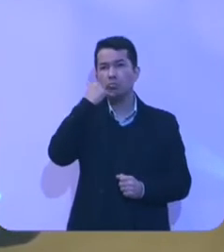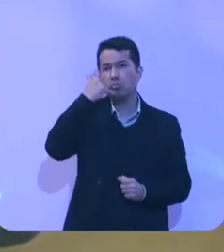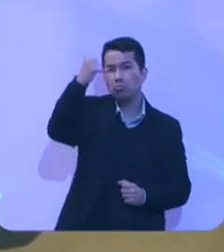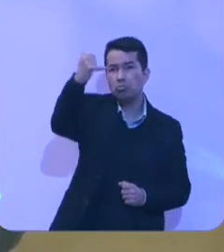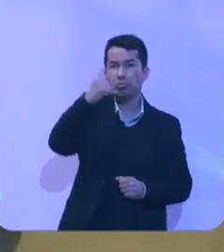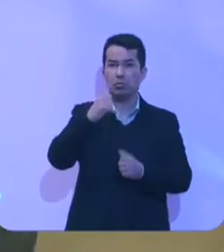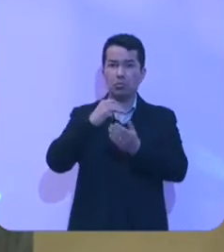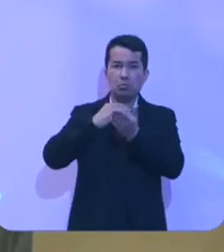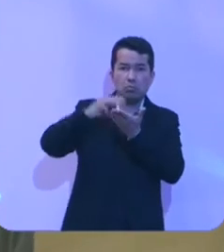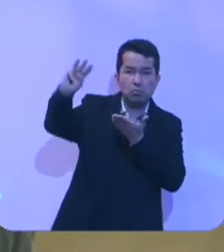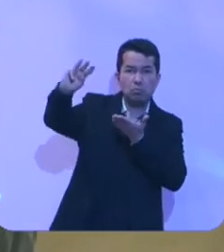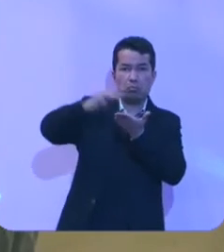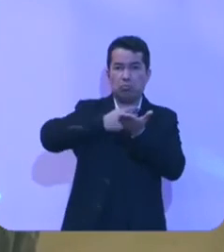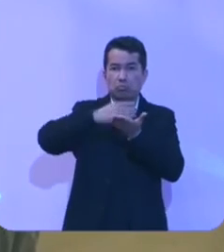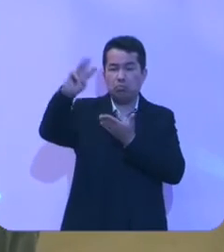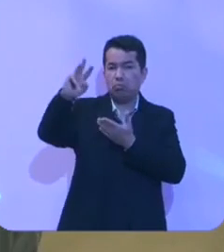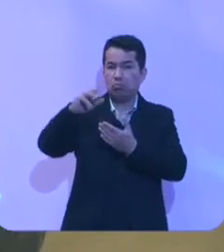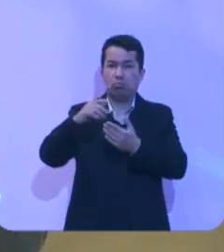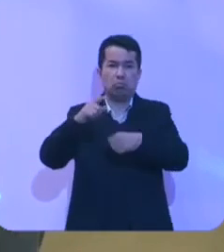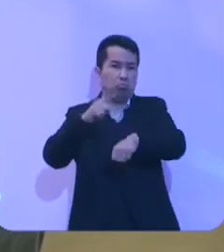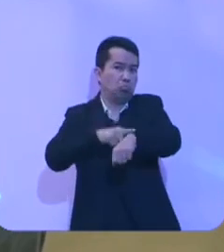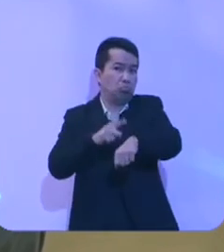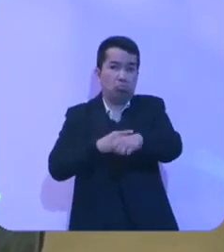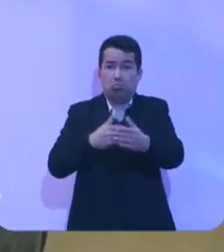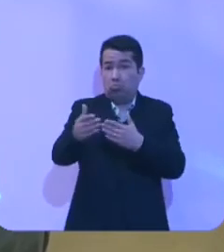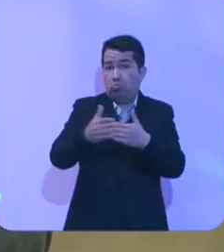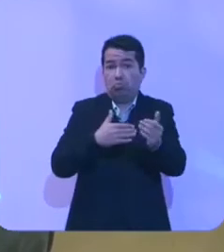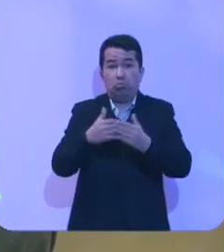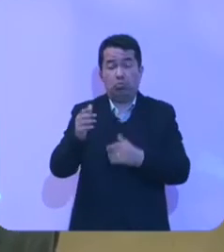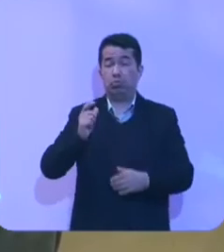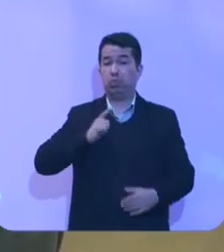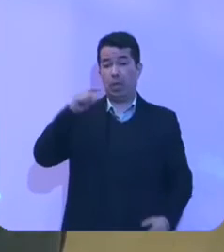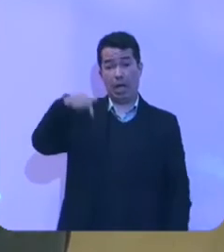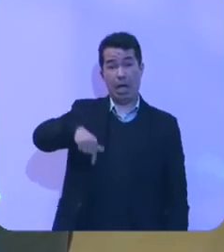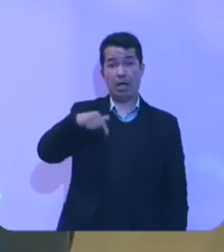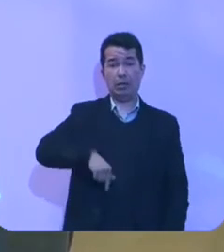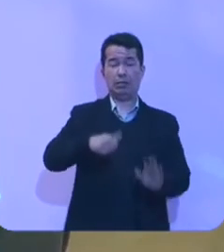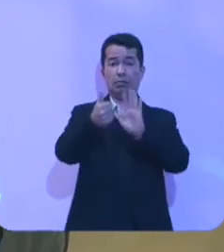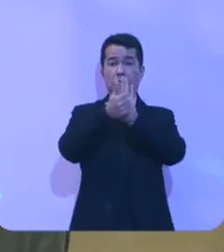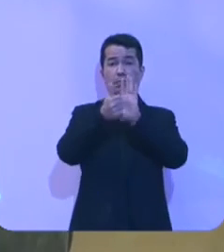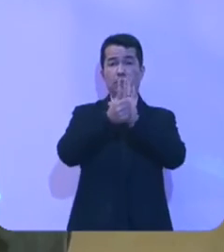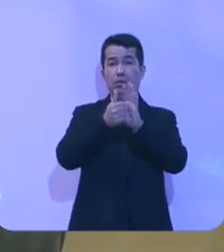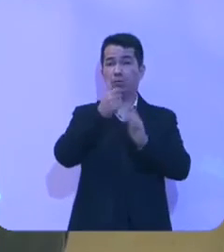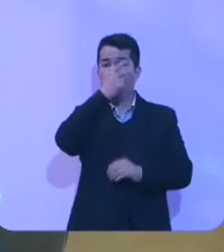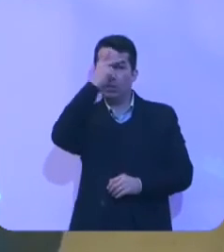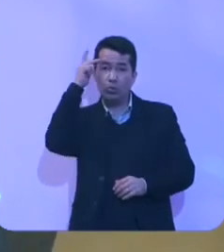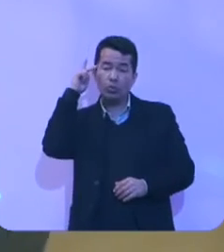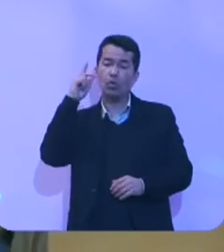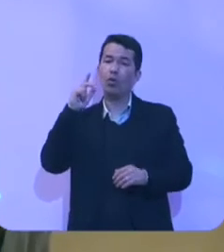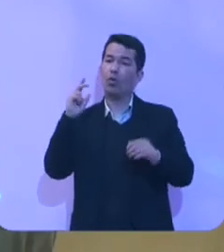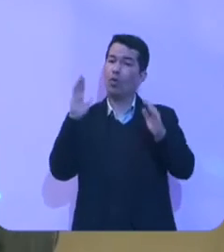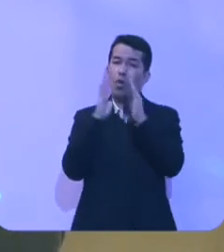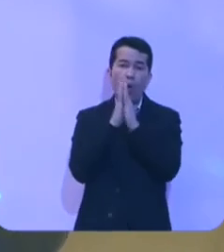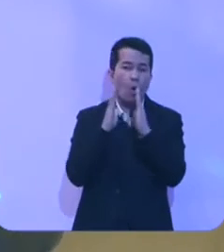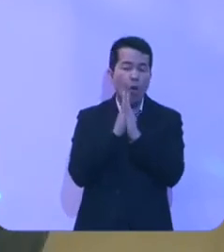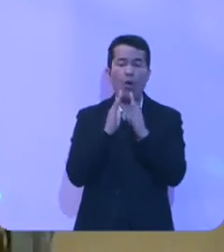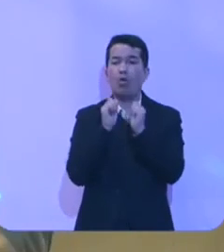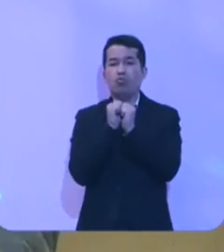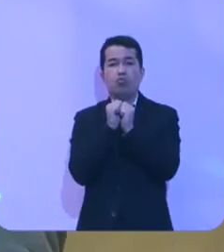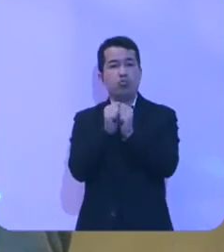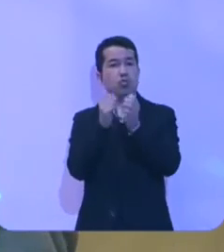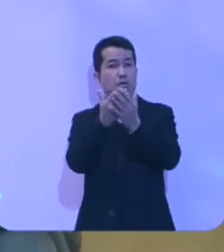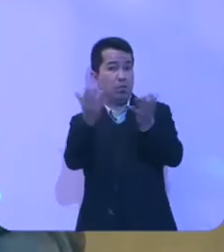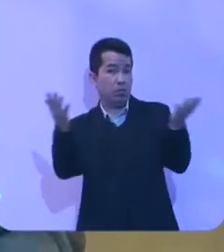a qualquer hora do dia ou da noite com alguém aqui da nossa igreja que vai te vai orar com você, vai te acompanhar, vai